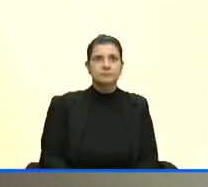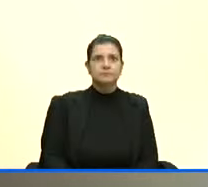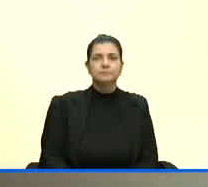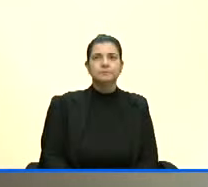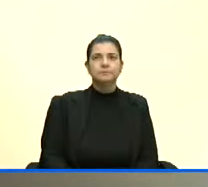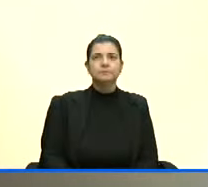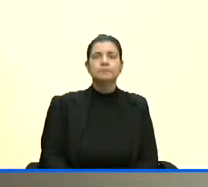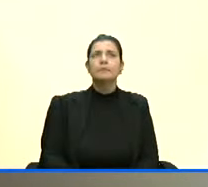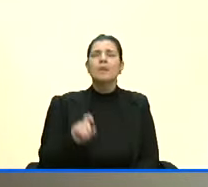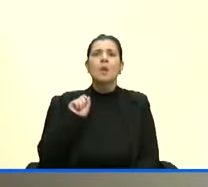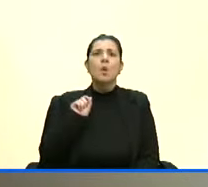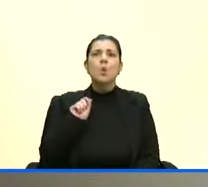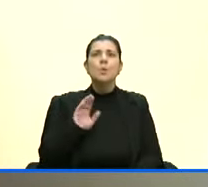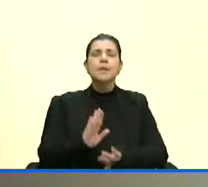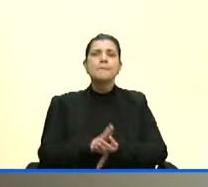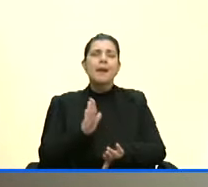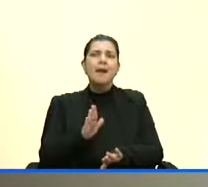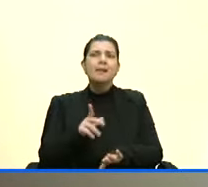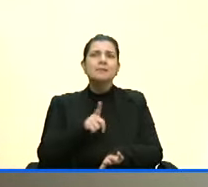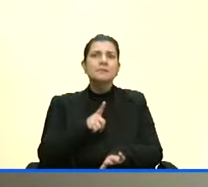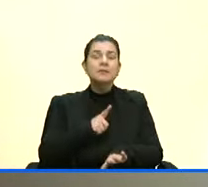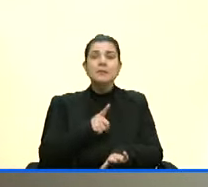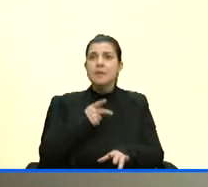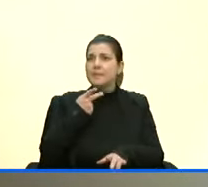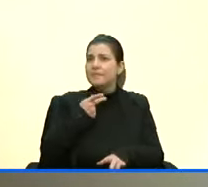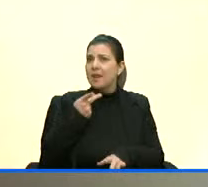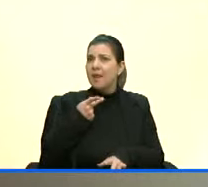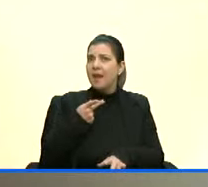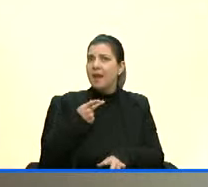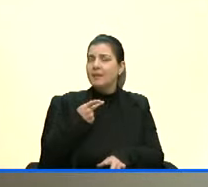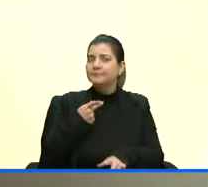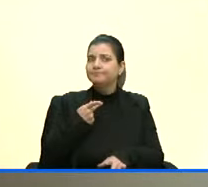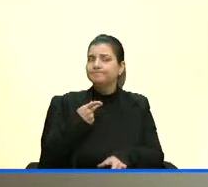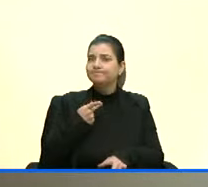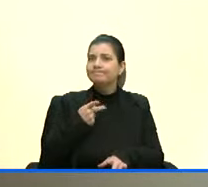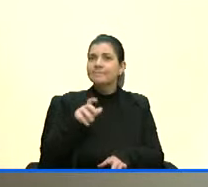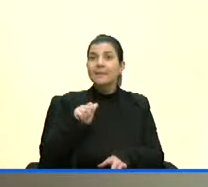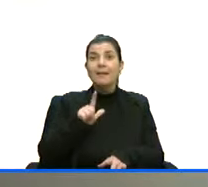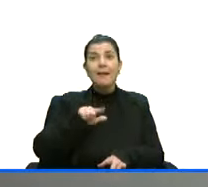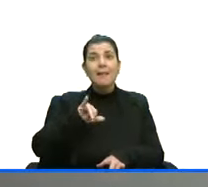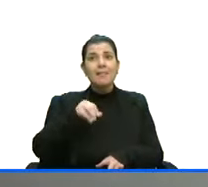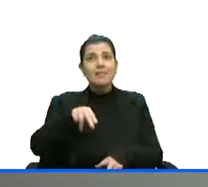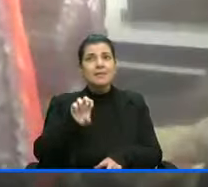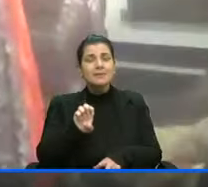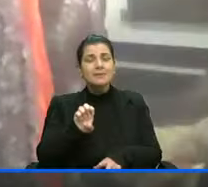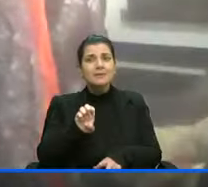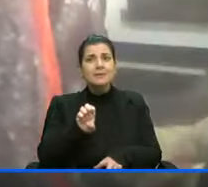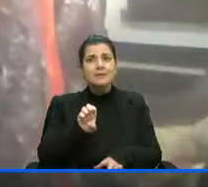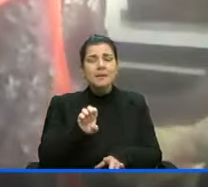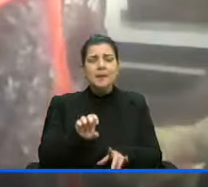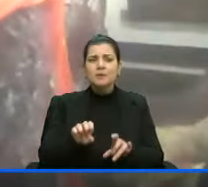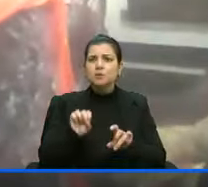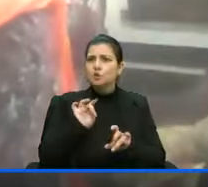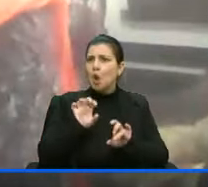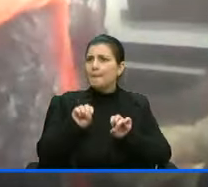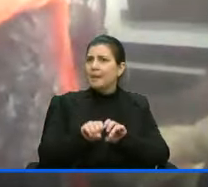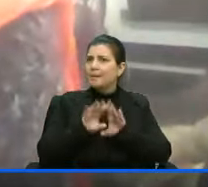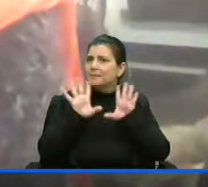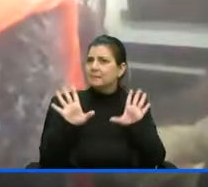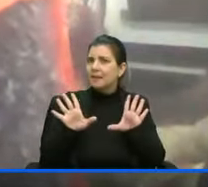o que mais que eu teria para acrescentar? Só para deixar claro, Aline, e os 3 mil